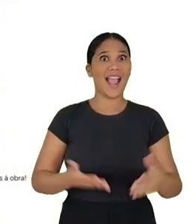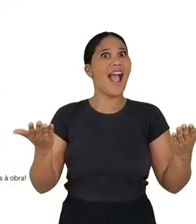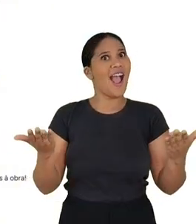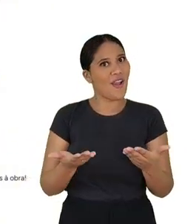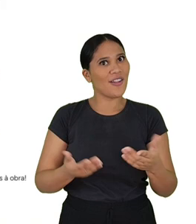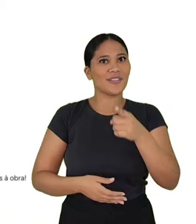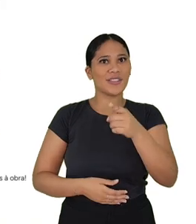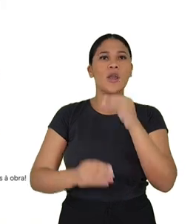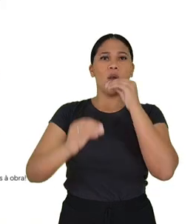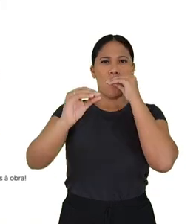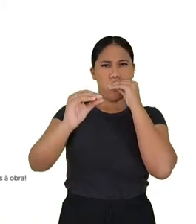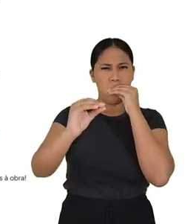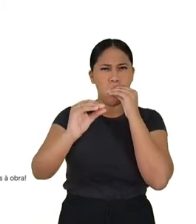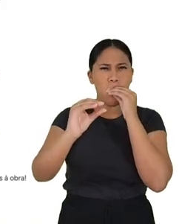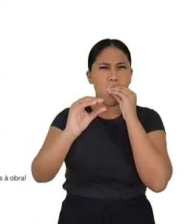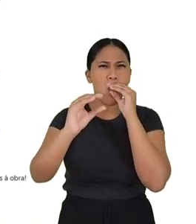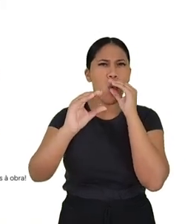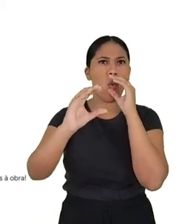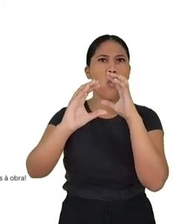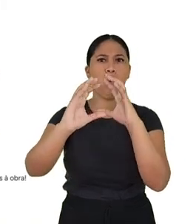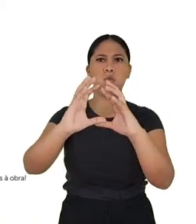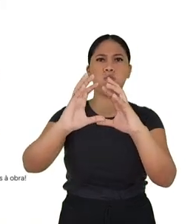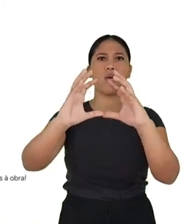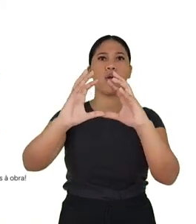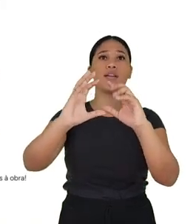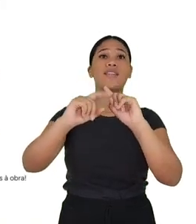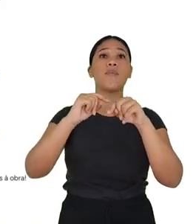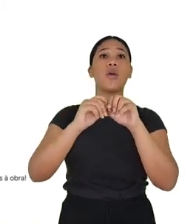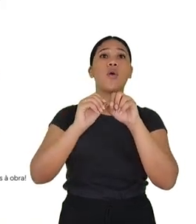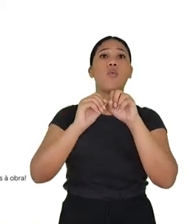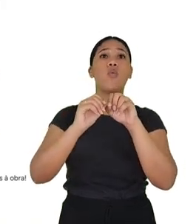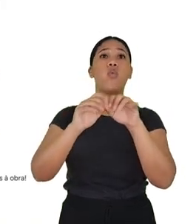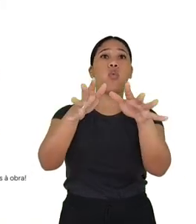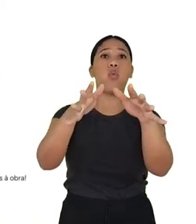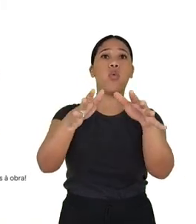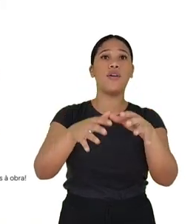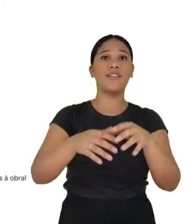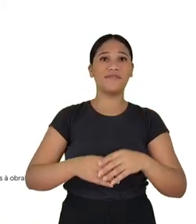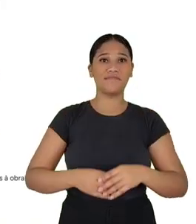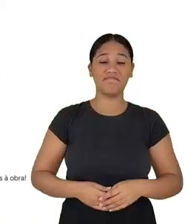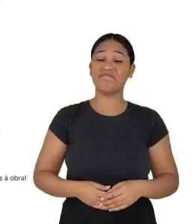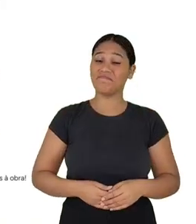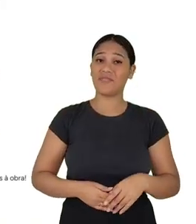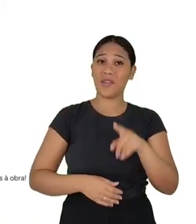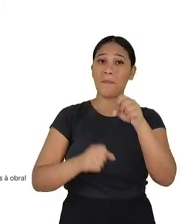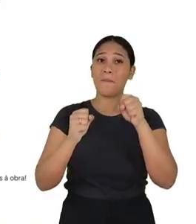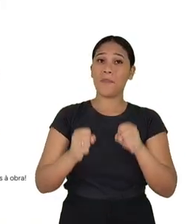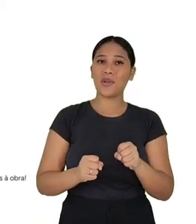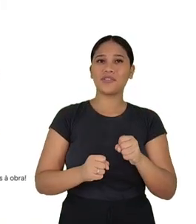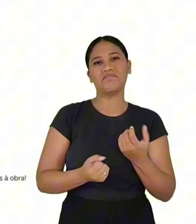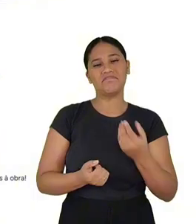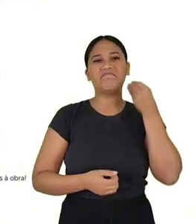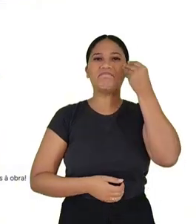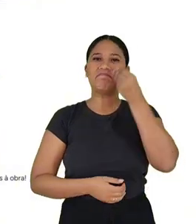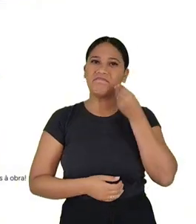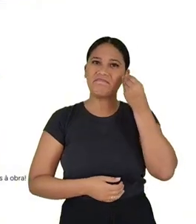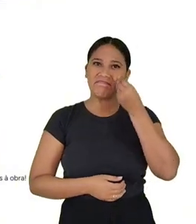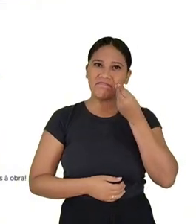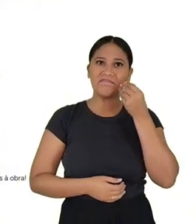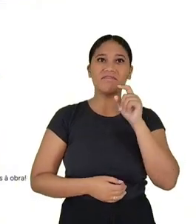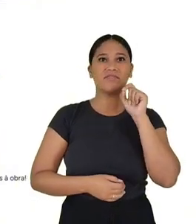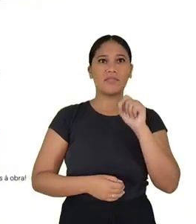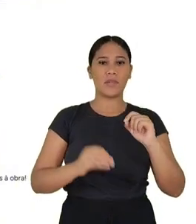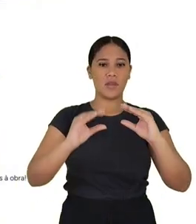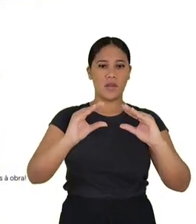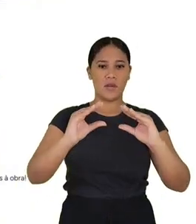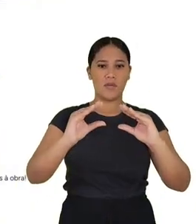Passo 3. Agora é só encher a bexiga e deixar seu balão foguete voar. Você pode experimentar diferentes tamanhos